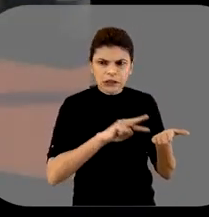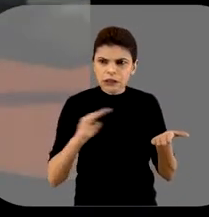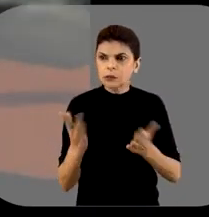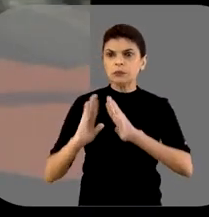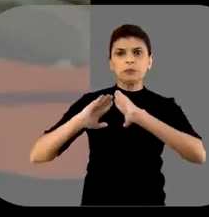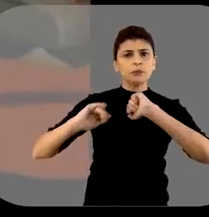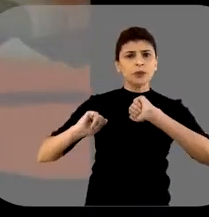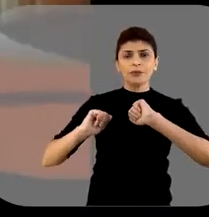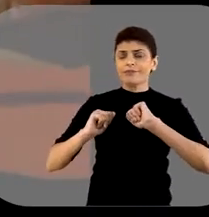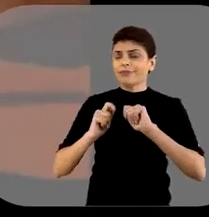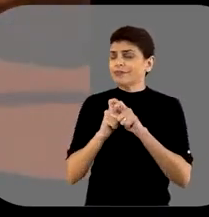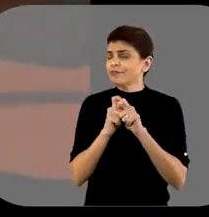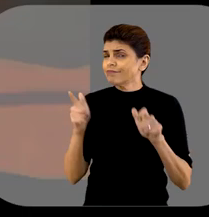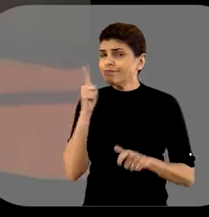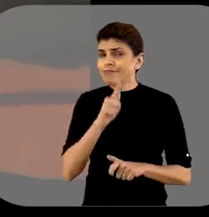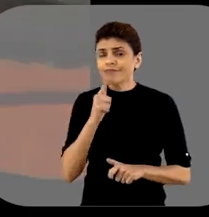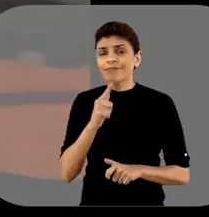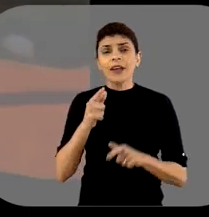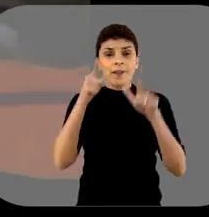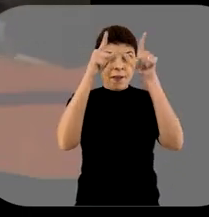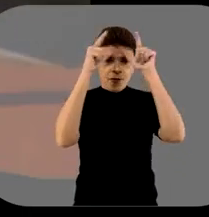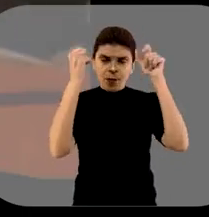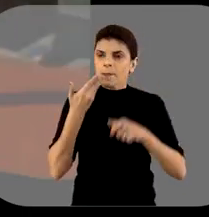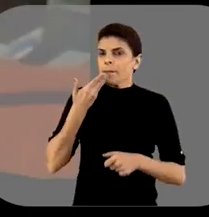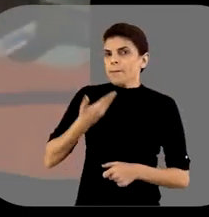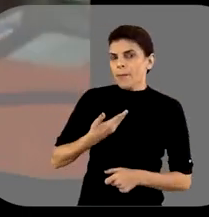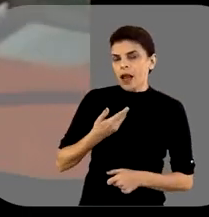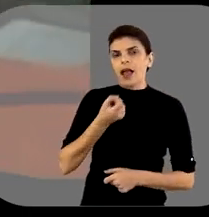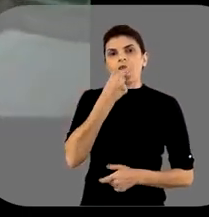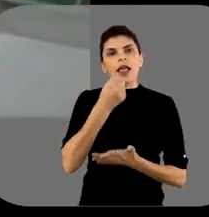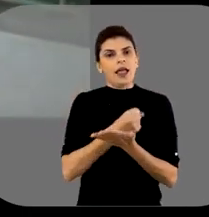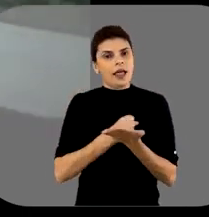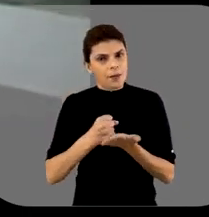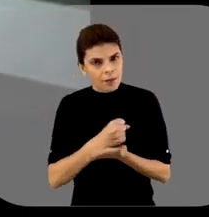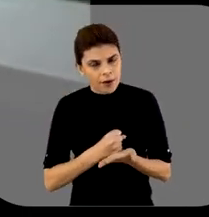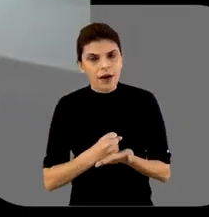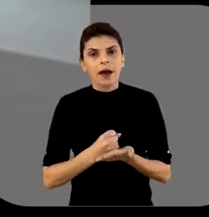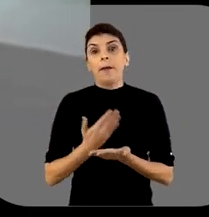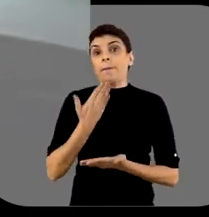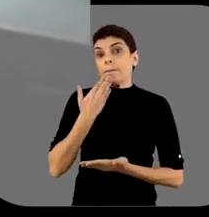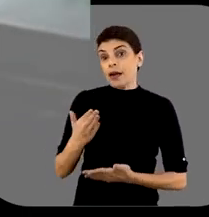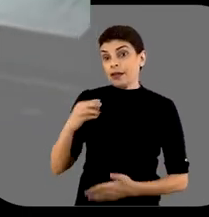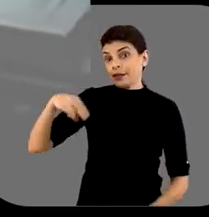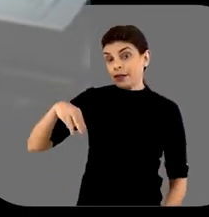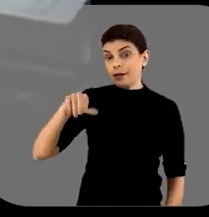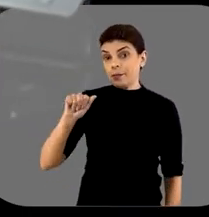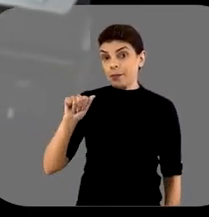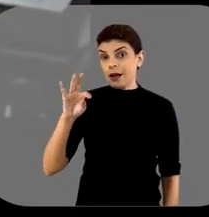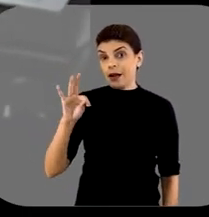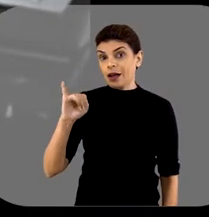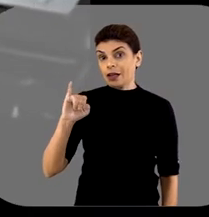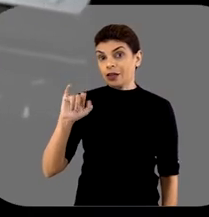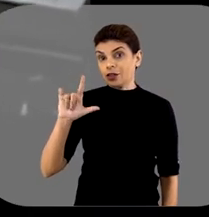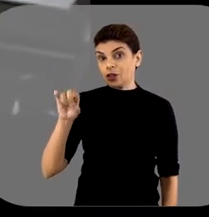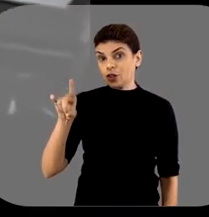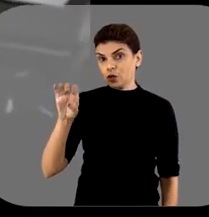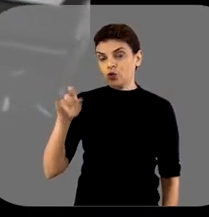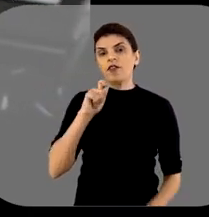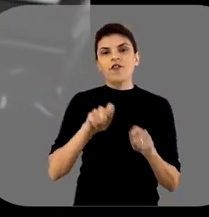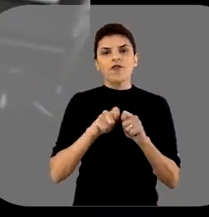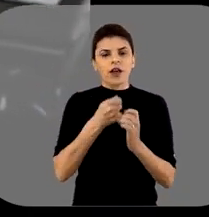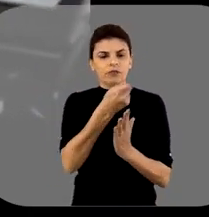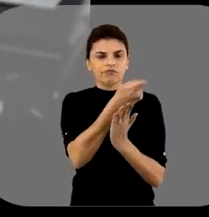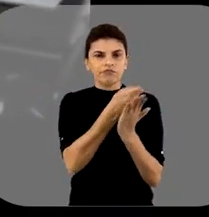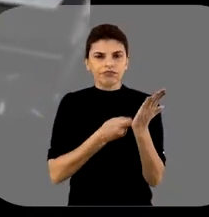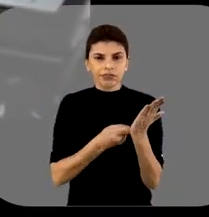me pedindo. Normalmente as enfermeiras pedem medicação, e aí elas pedem para a Matilde, e a Matilde faz um memorando, que é